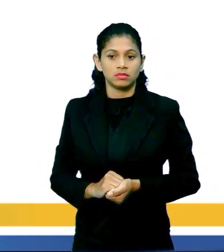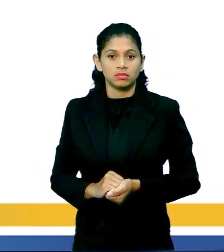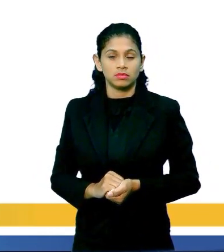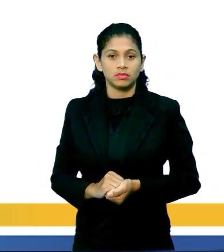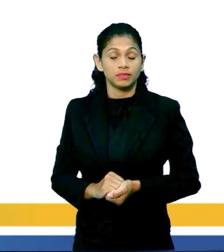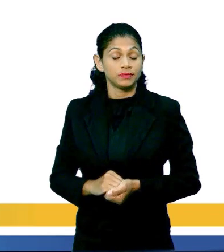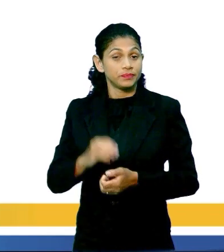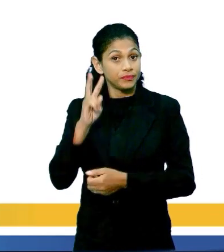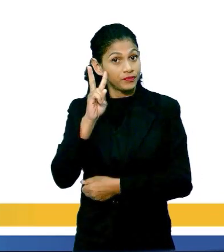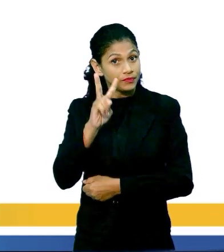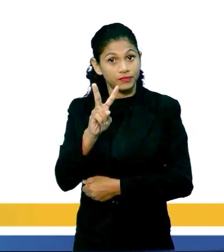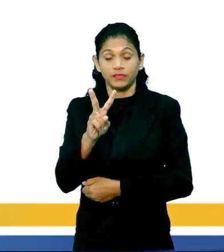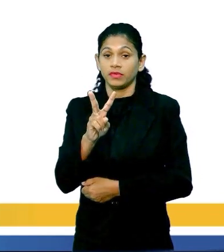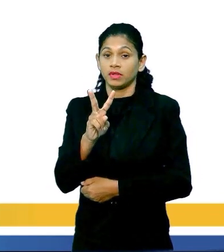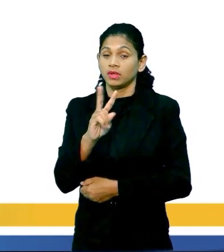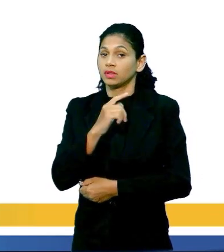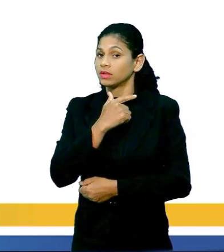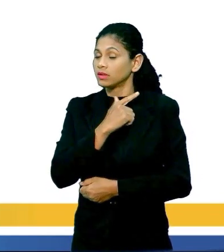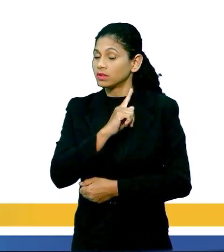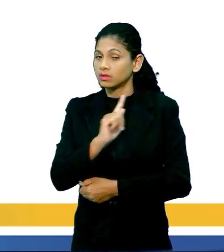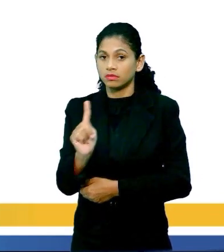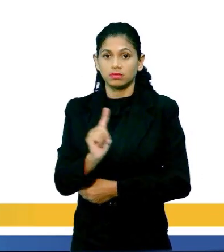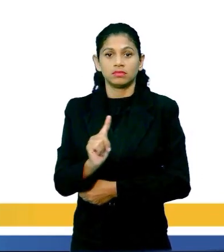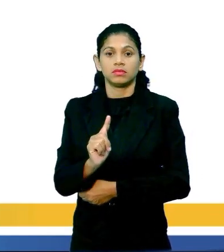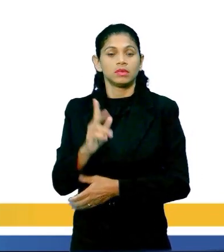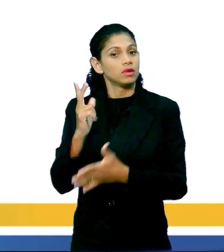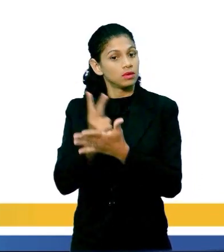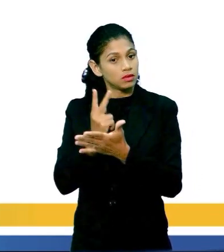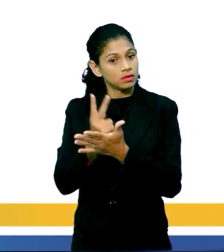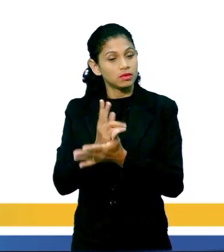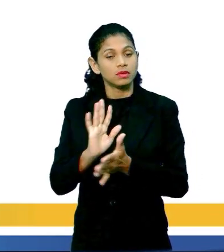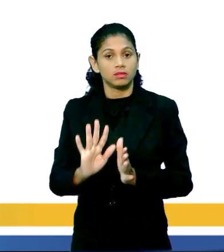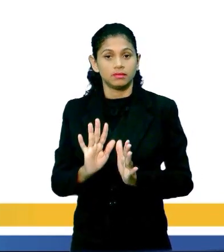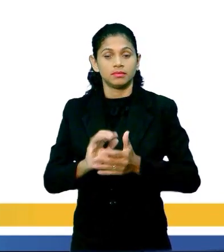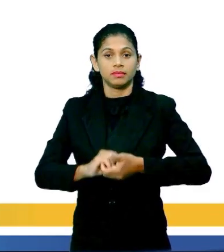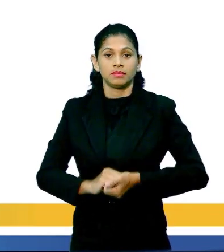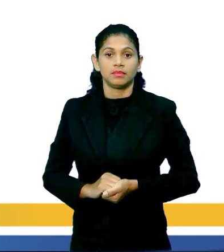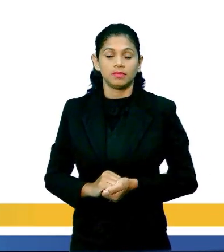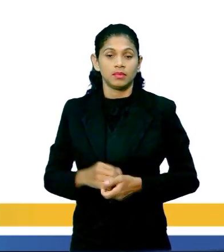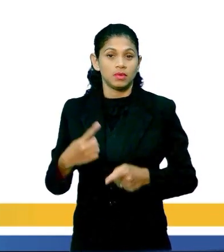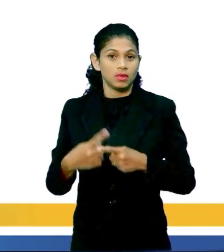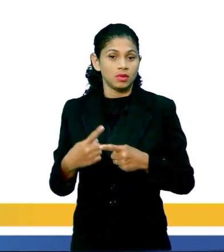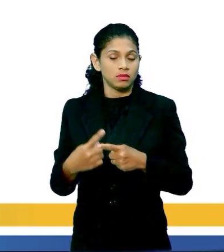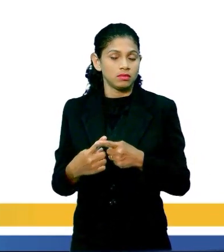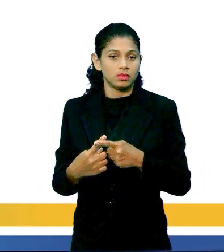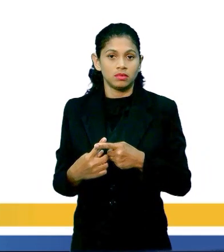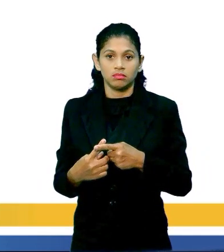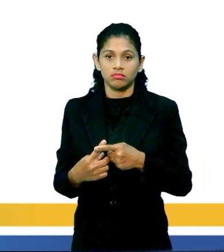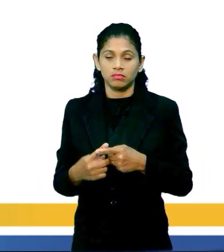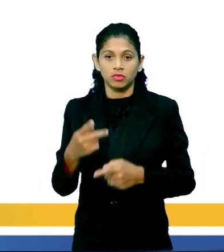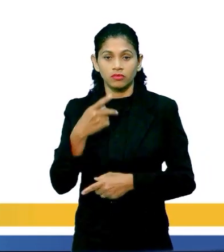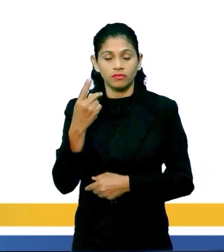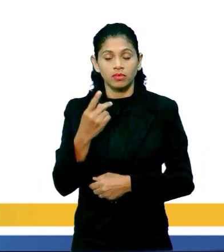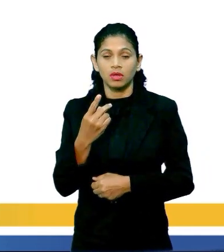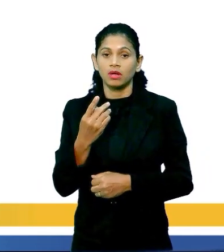Você vê também que não é a nossa alternativa correta, até porque ele não cita alguns desses